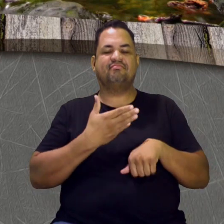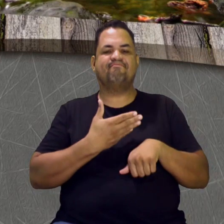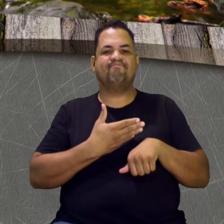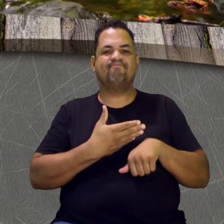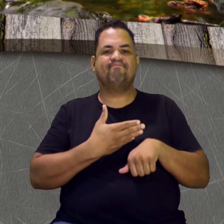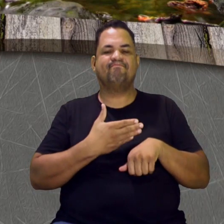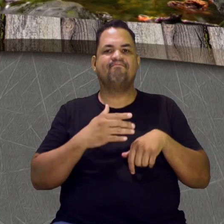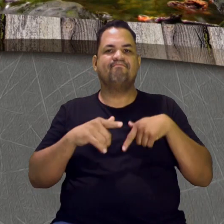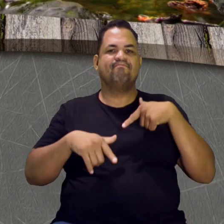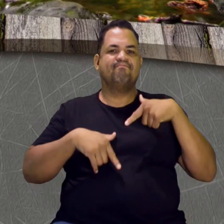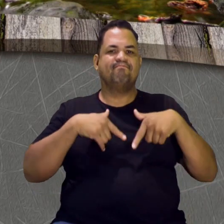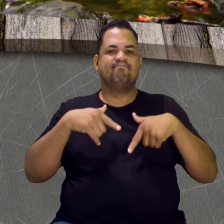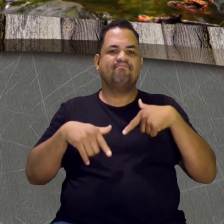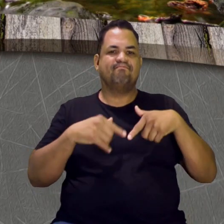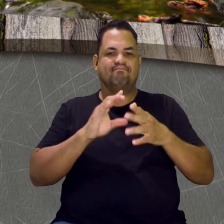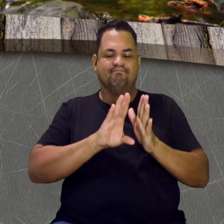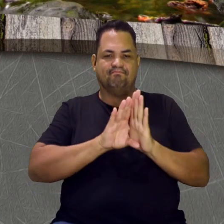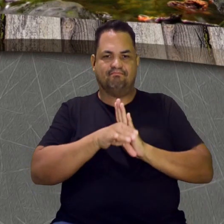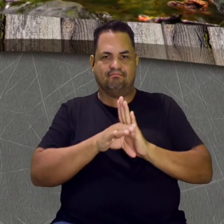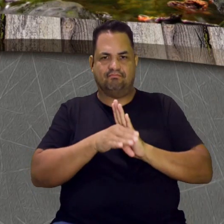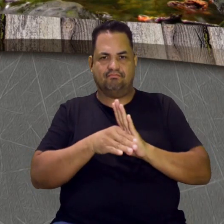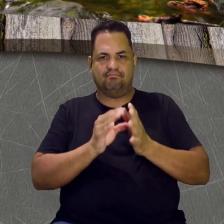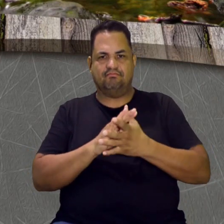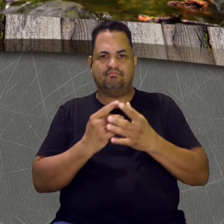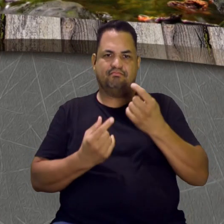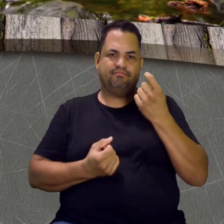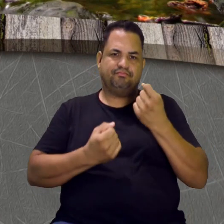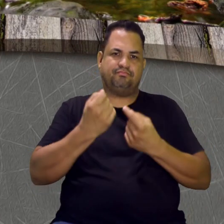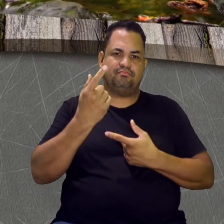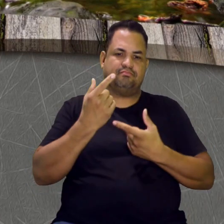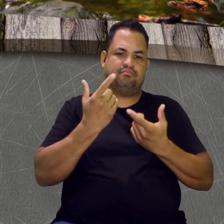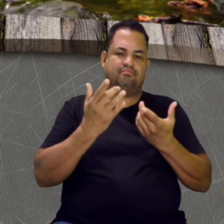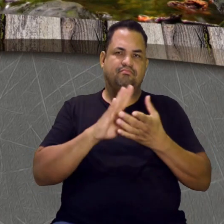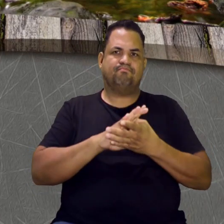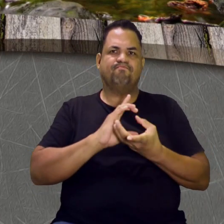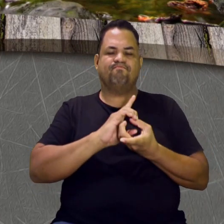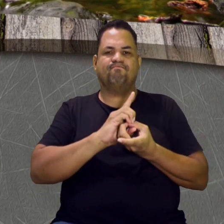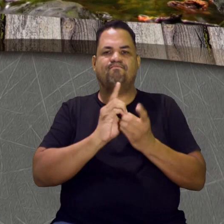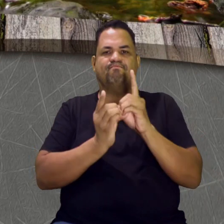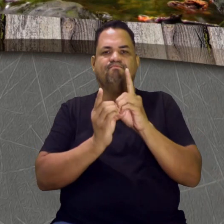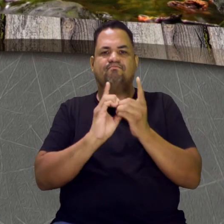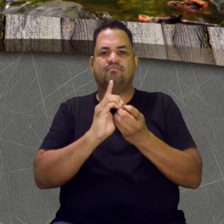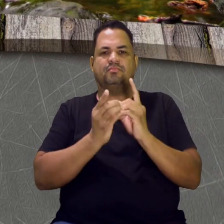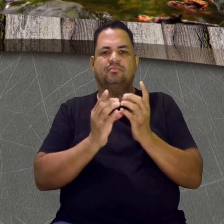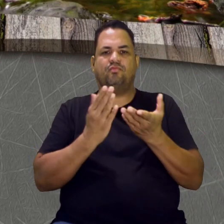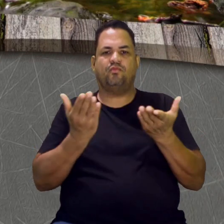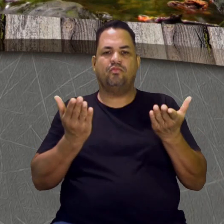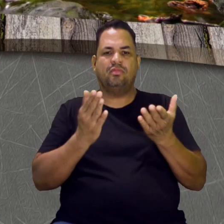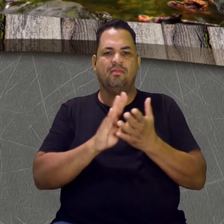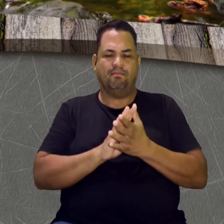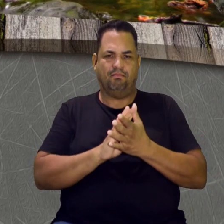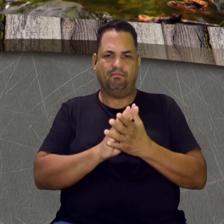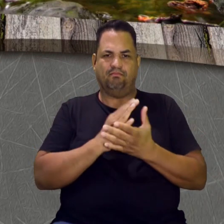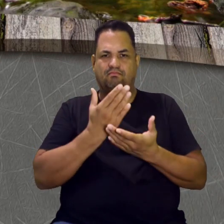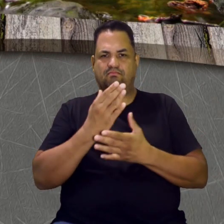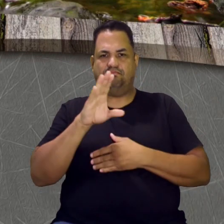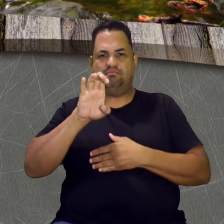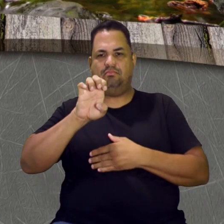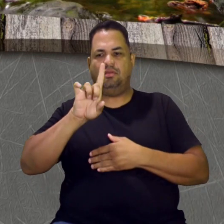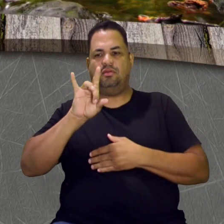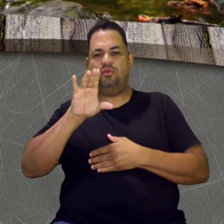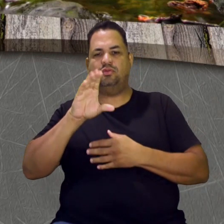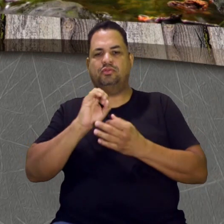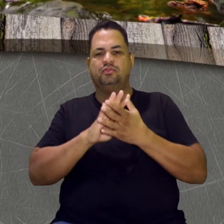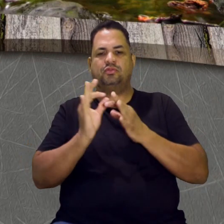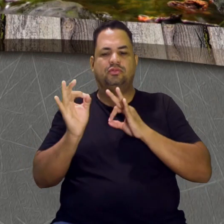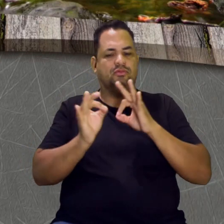parte de conceitos, né, algumas dinâmicas, até mesmo da parte de ecologia, né, aquela questão da formação